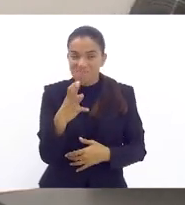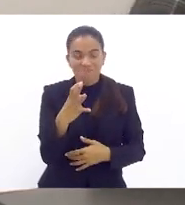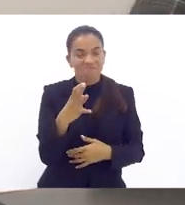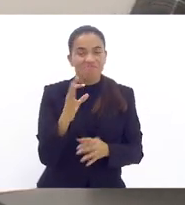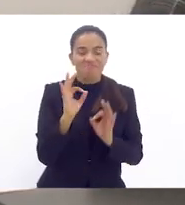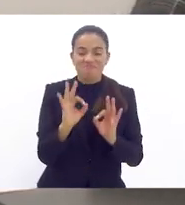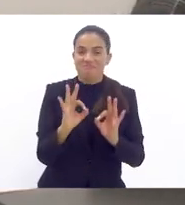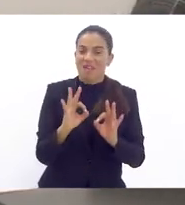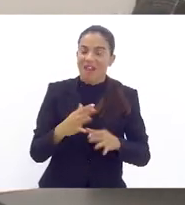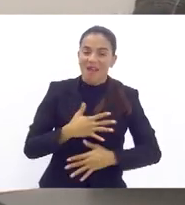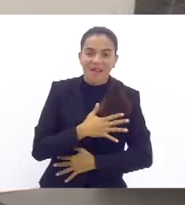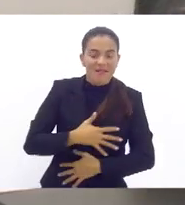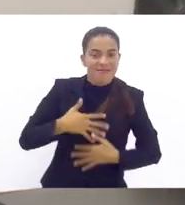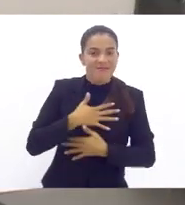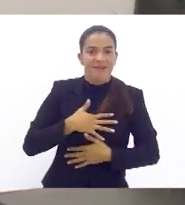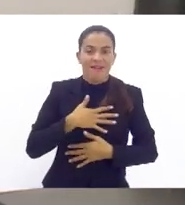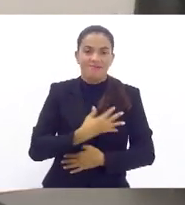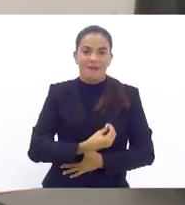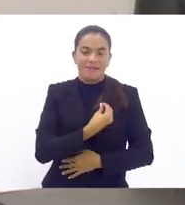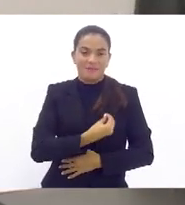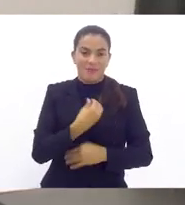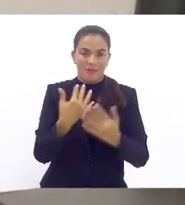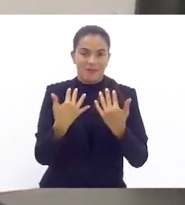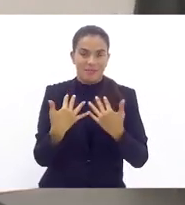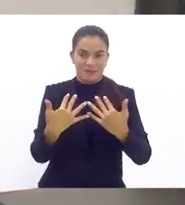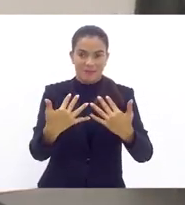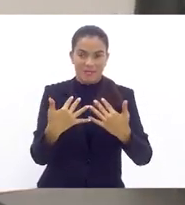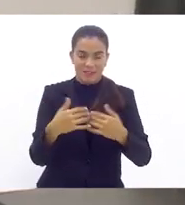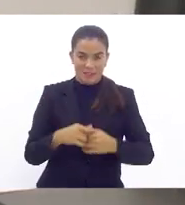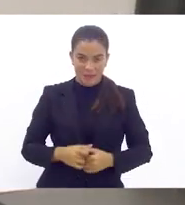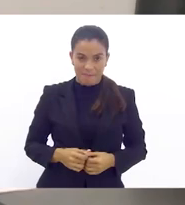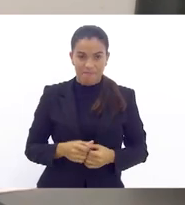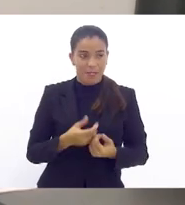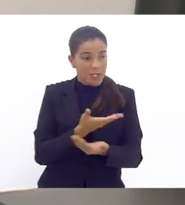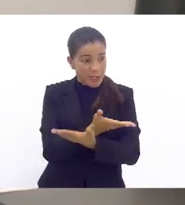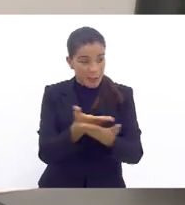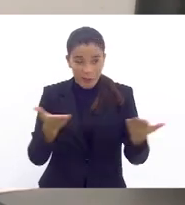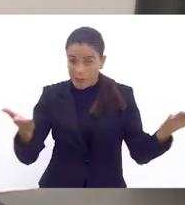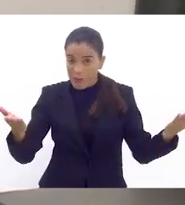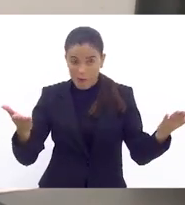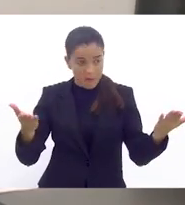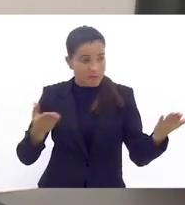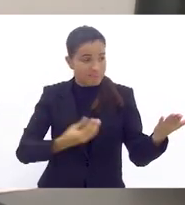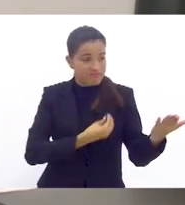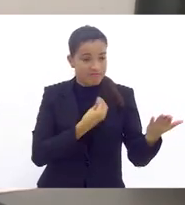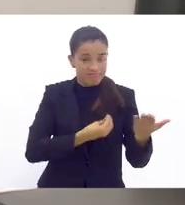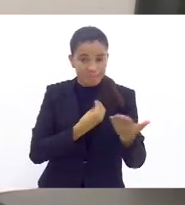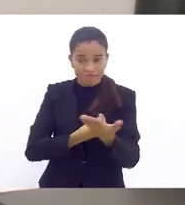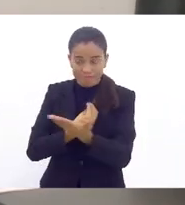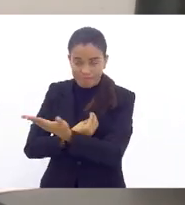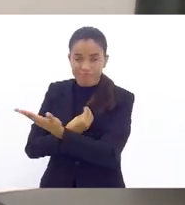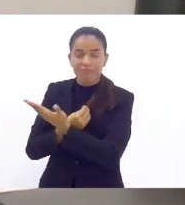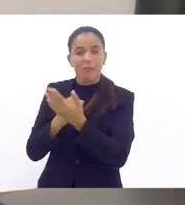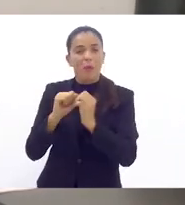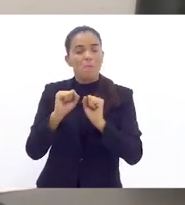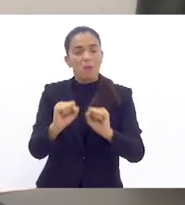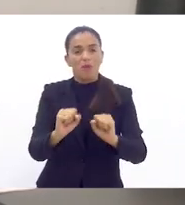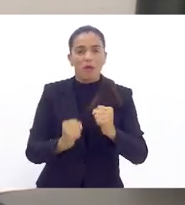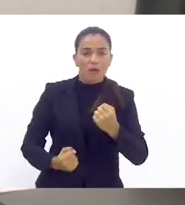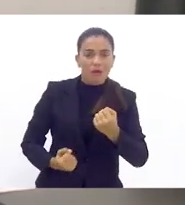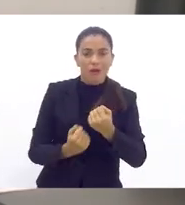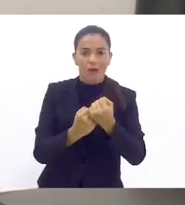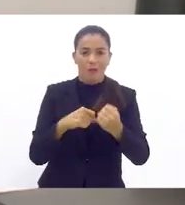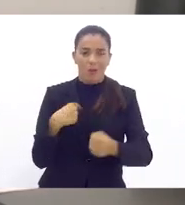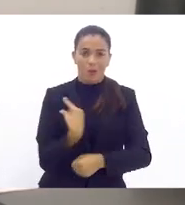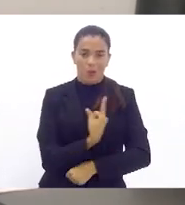dessa audiência e, de alguma forma, todos os senhores, todos que aqui estão, poderem colaborar